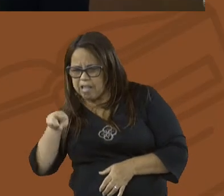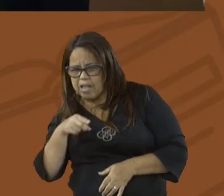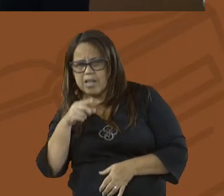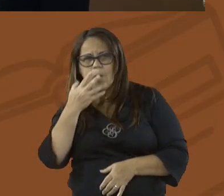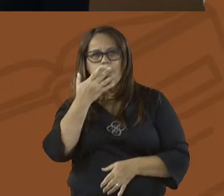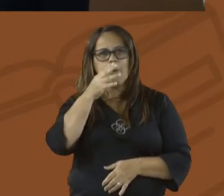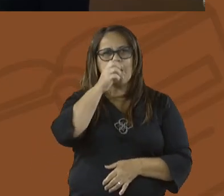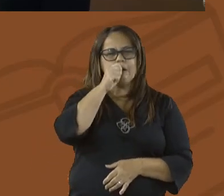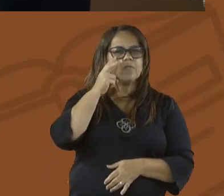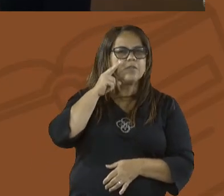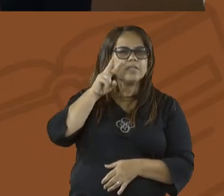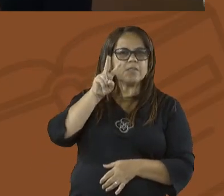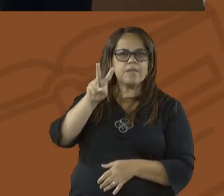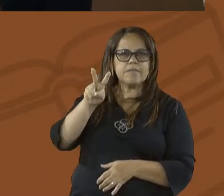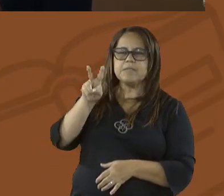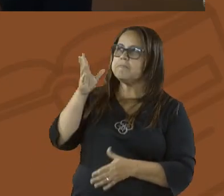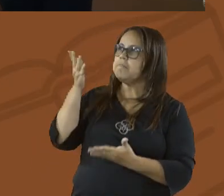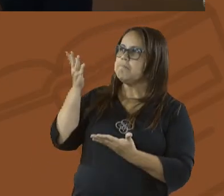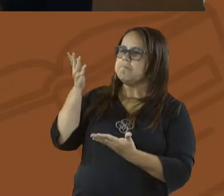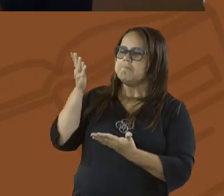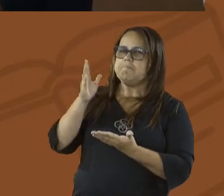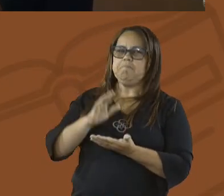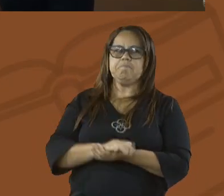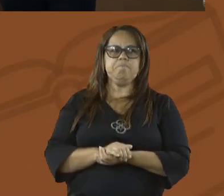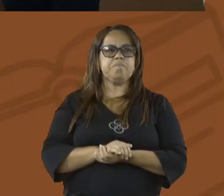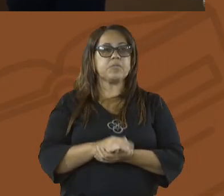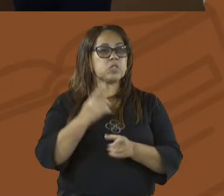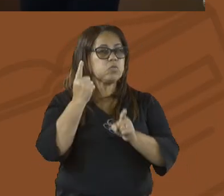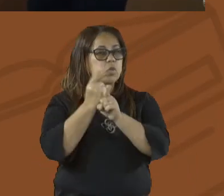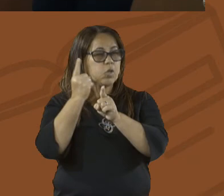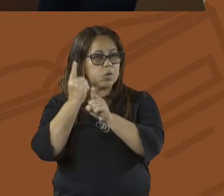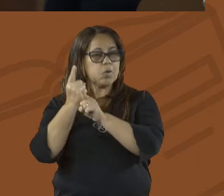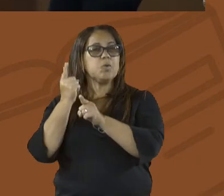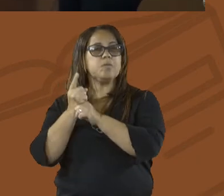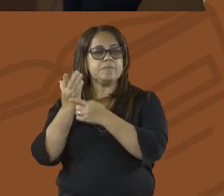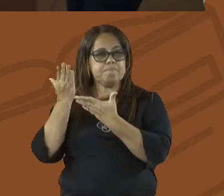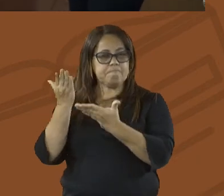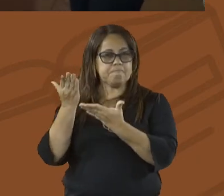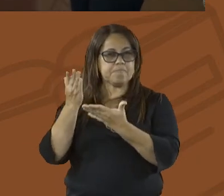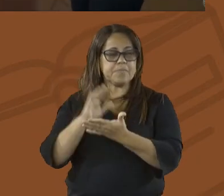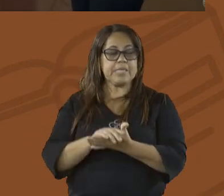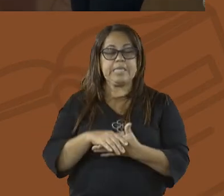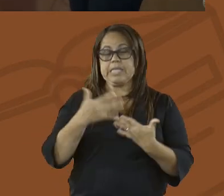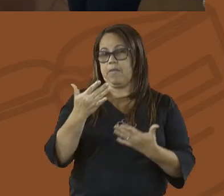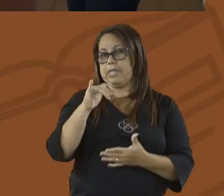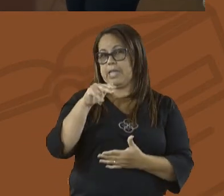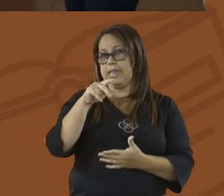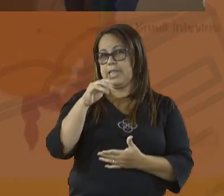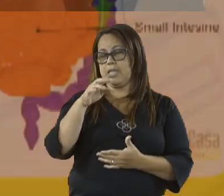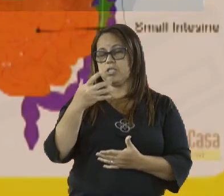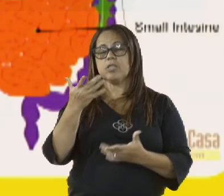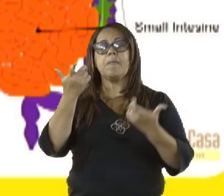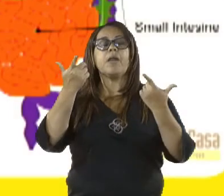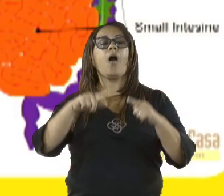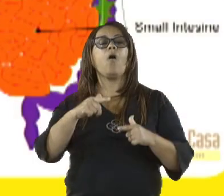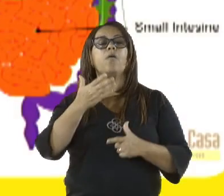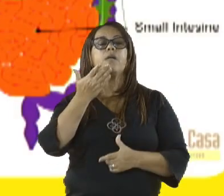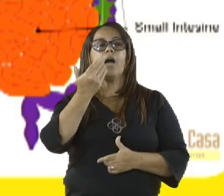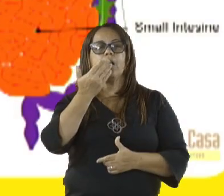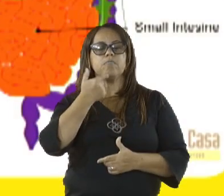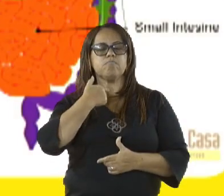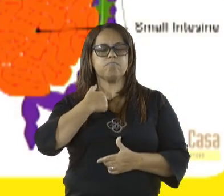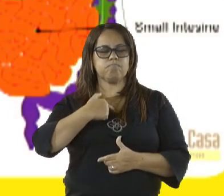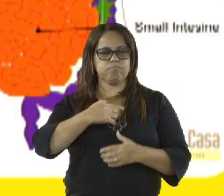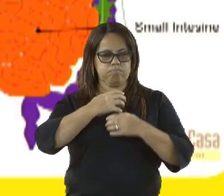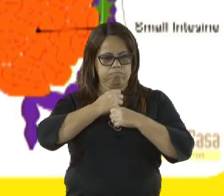laranja, certo? Fechadinho aí, vocês vão encontrar o intestino delgado. O intestino delgado é para onde o alimento vai depois de